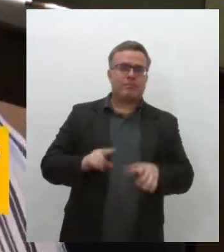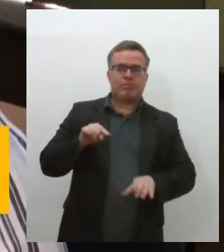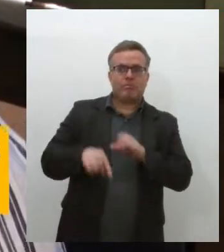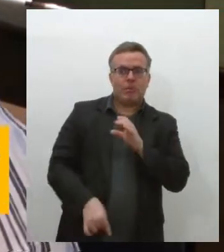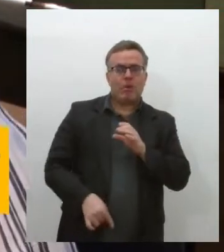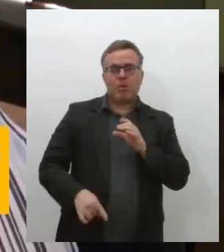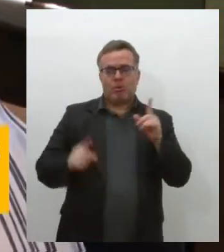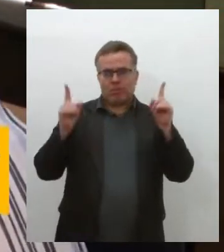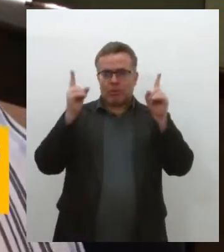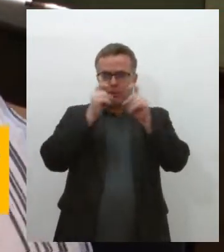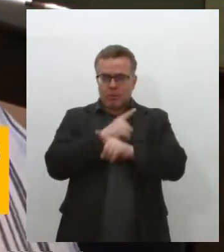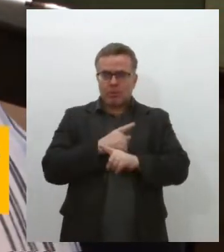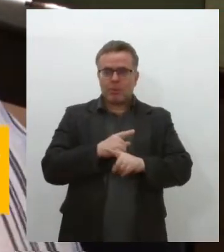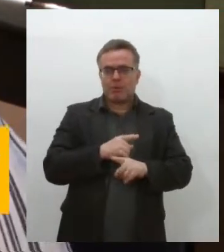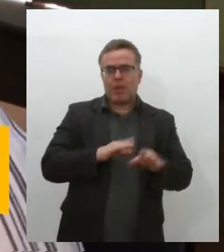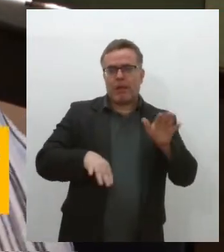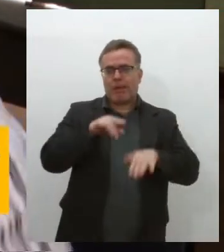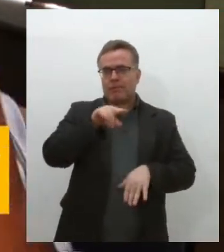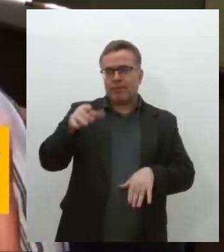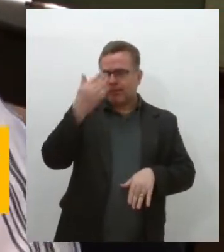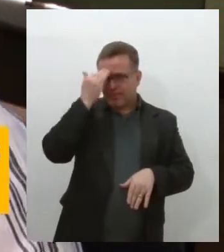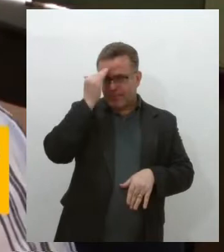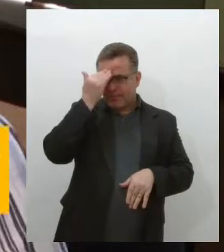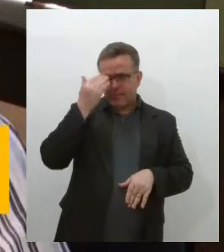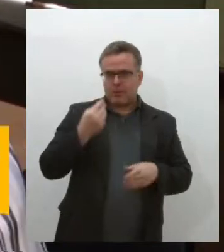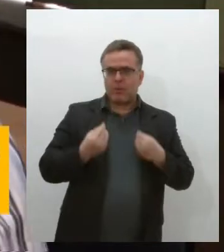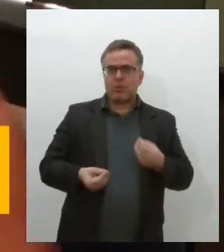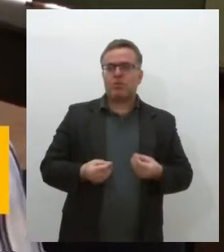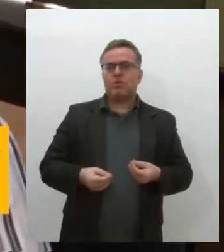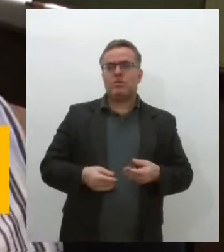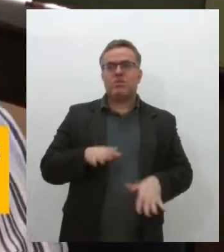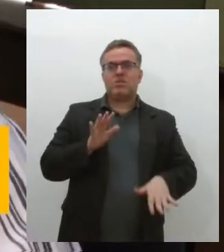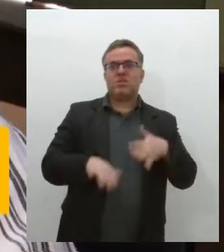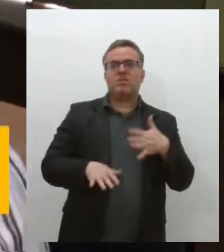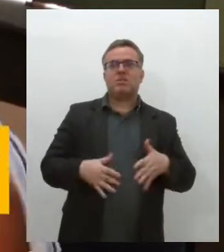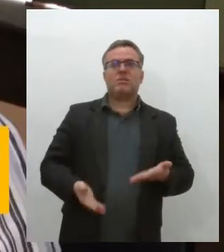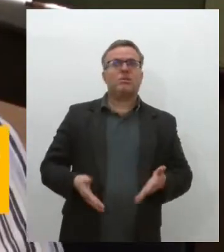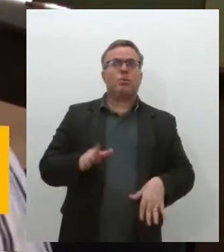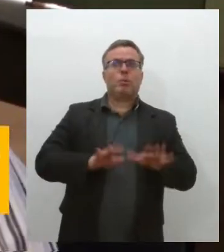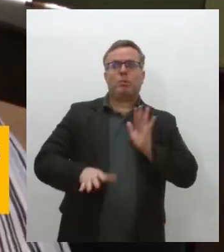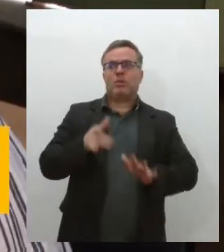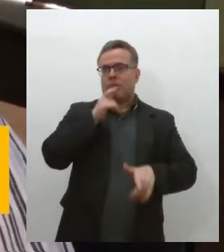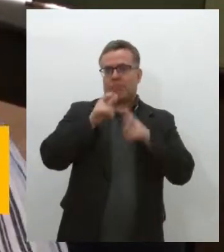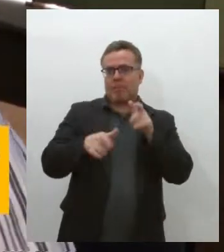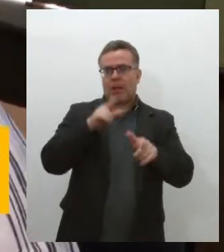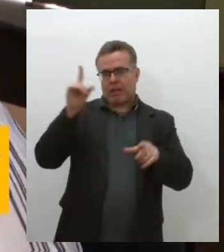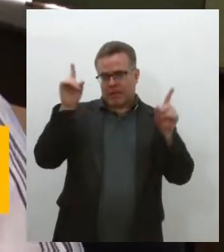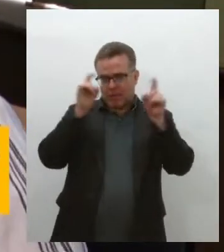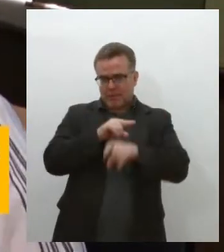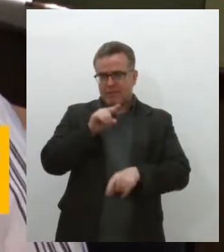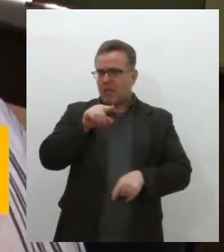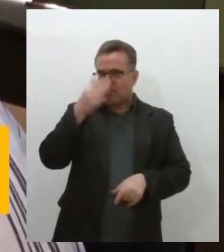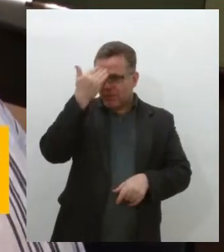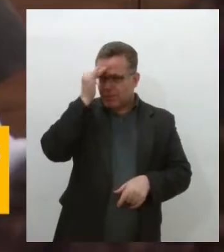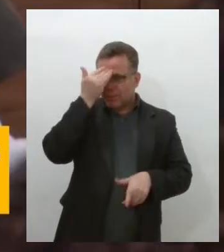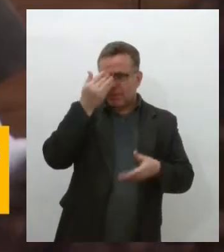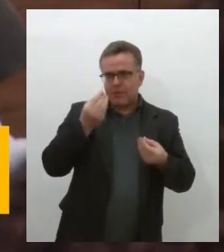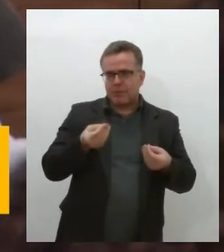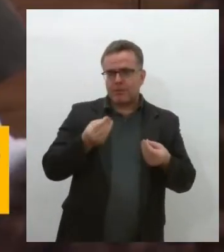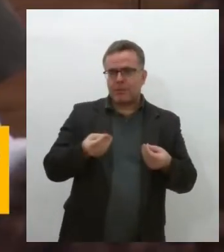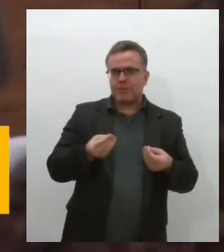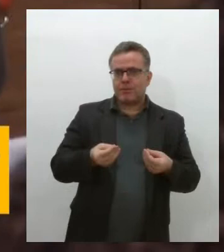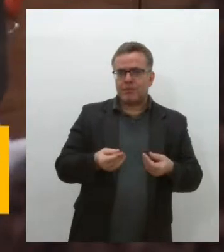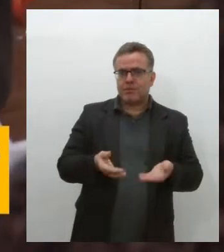né? Porque apesar de serem questões importantes, elas não podem ser muito rebuscadas, com muitos termos, muitos jargões técnicos. A ideia não é essa.